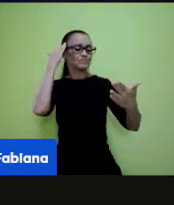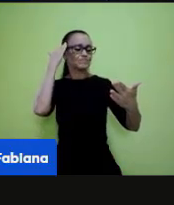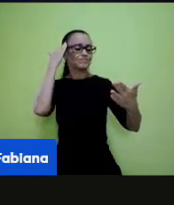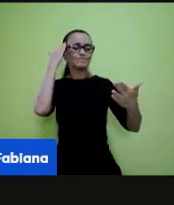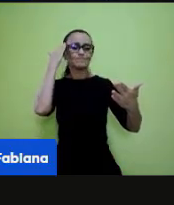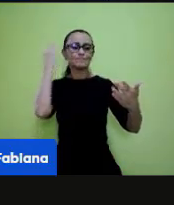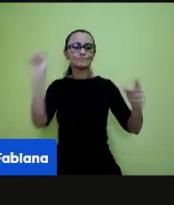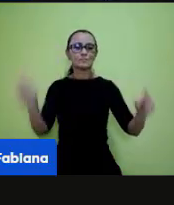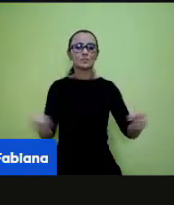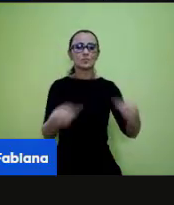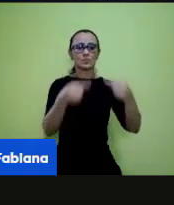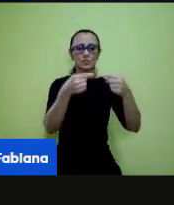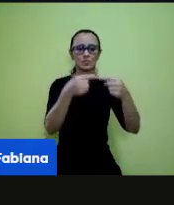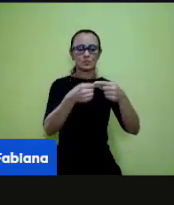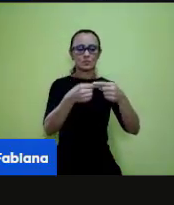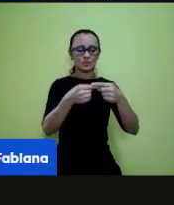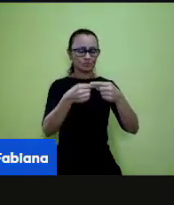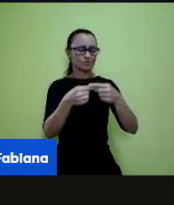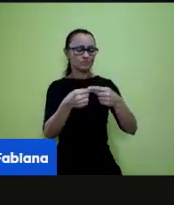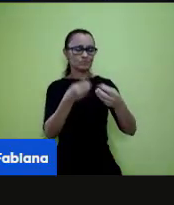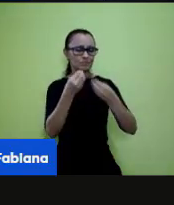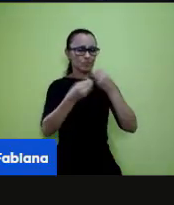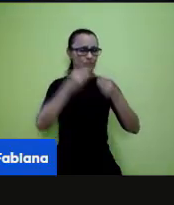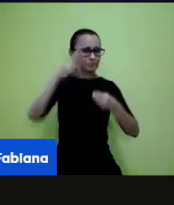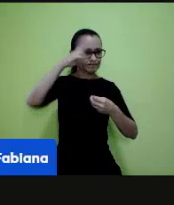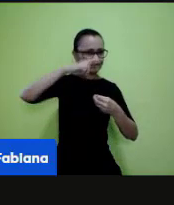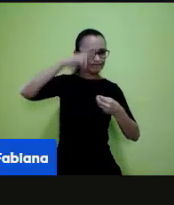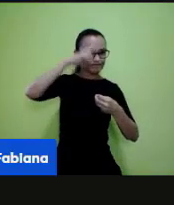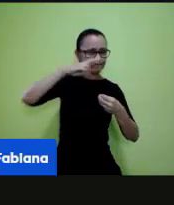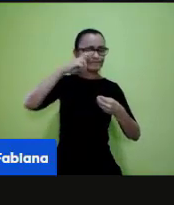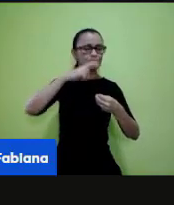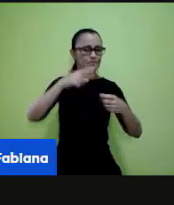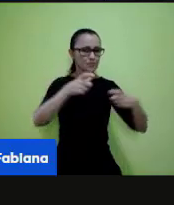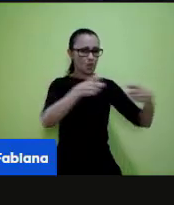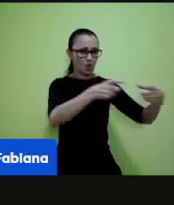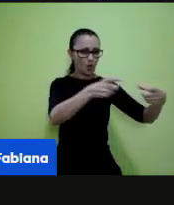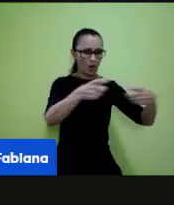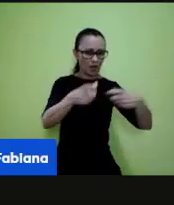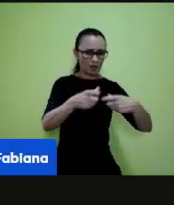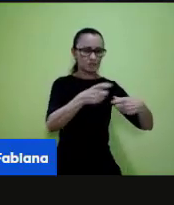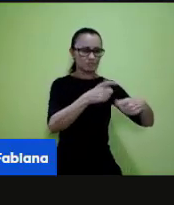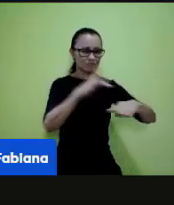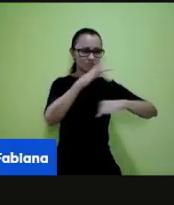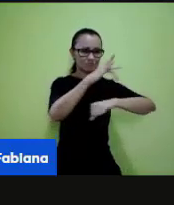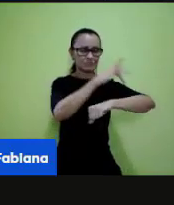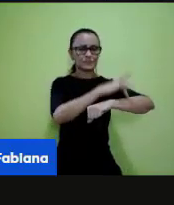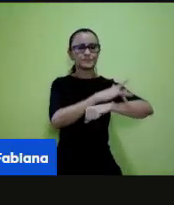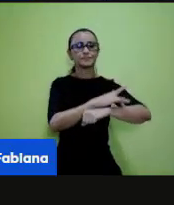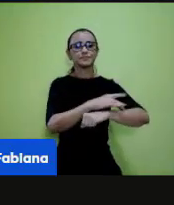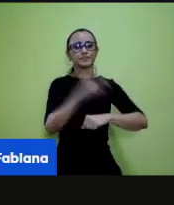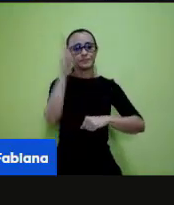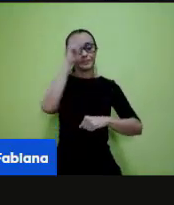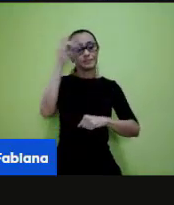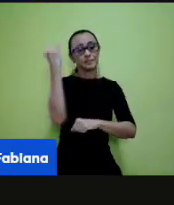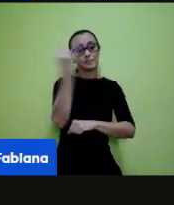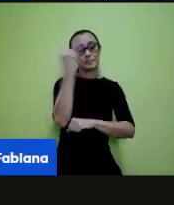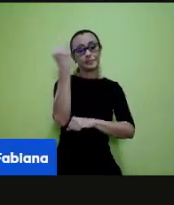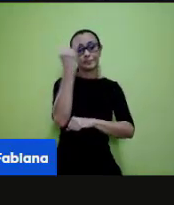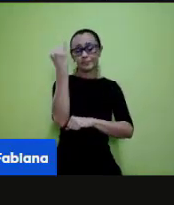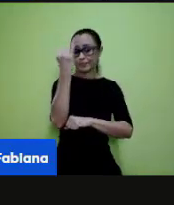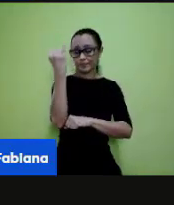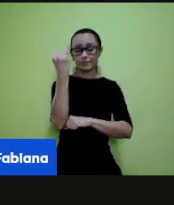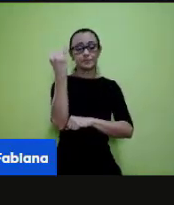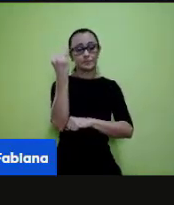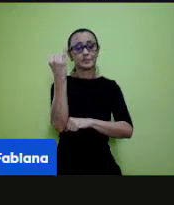sendo feito e monitorado esses criadouros. Lembrando que a importância de cuidar dos criadouros é evitar o uso